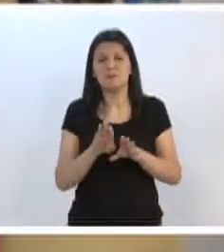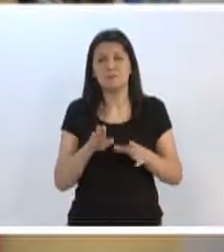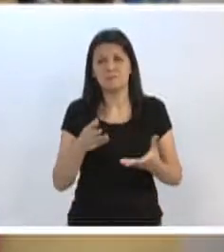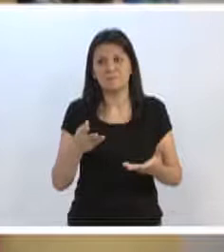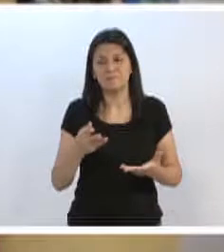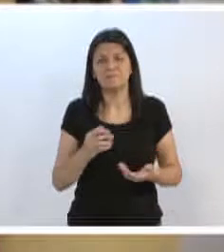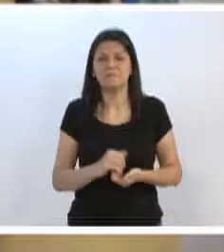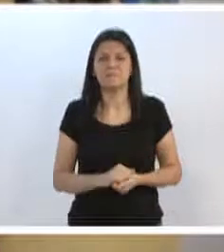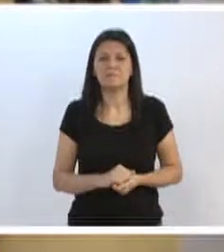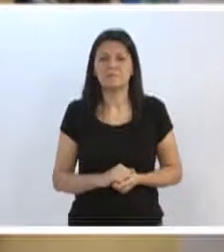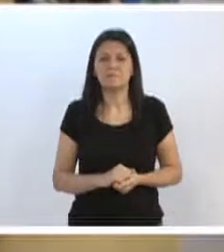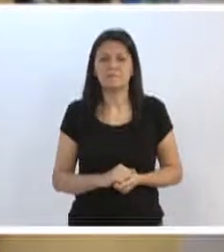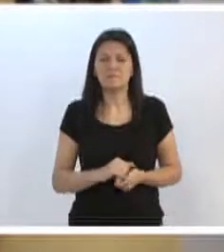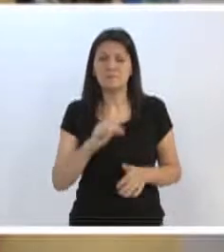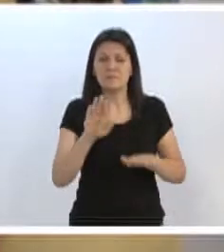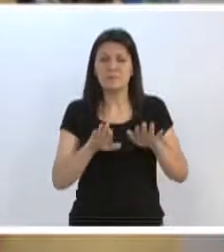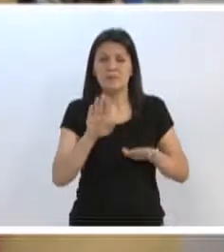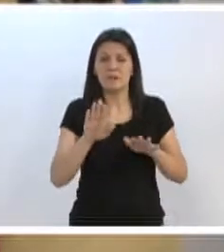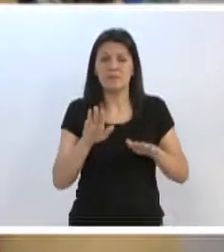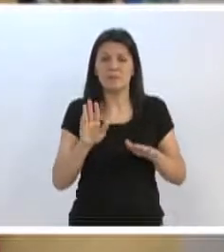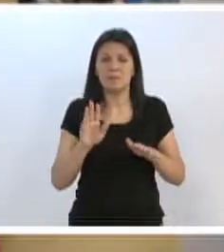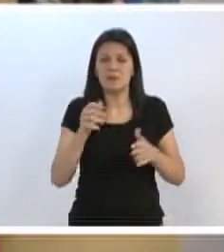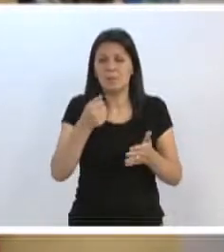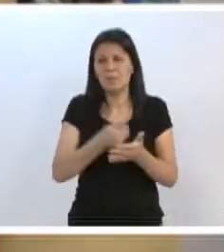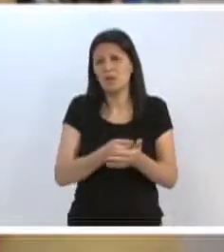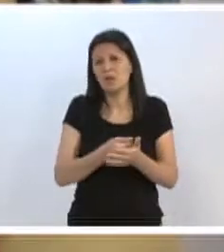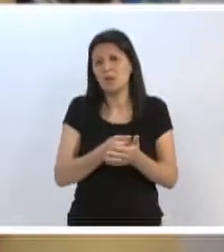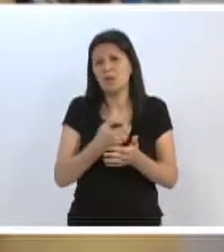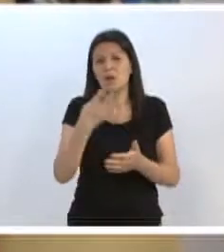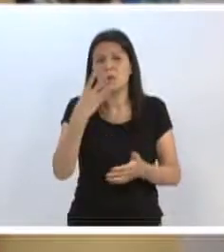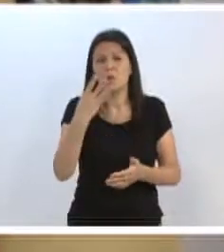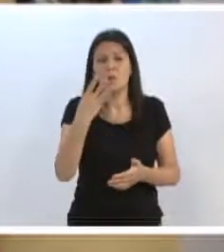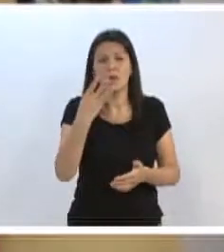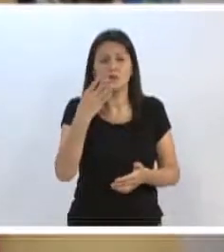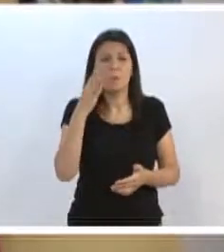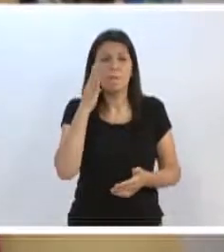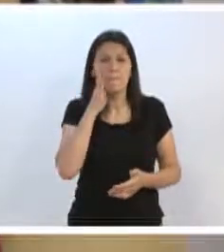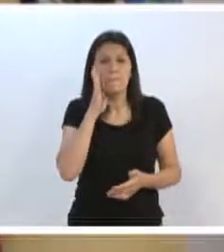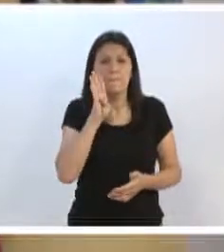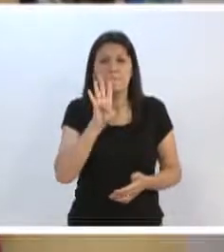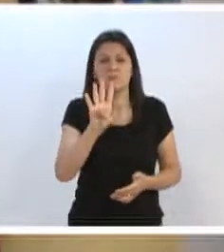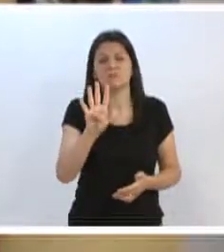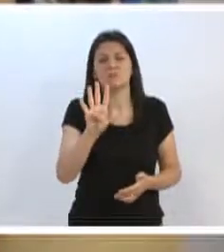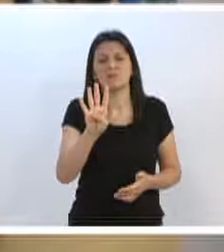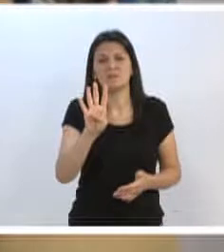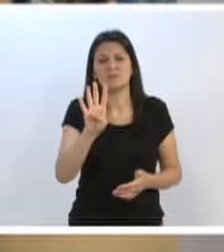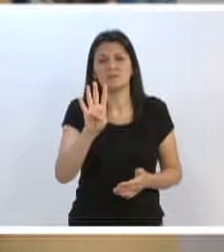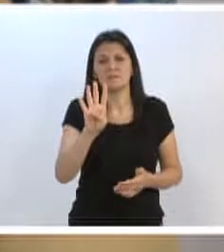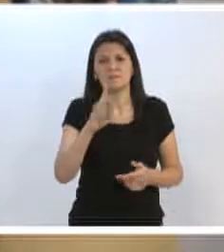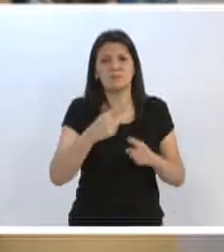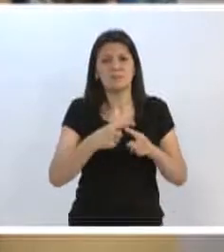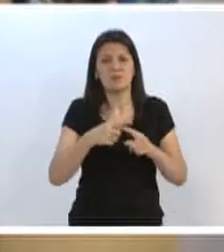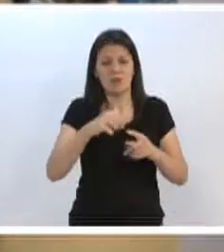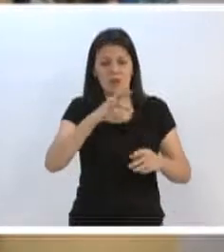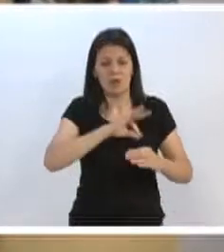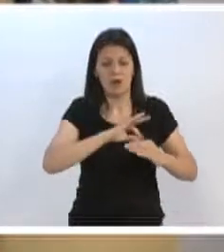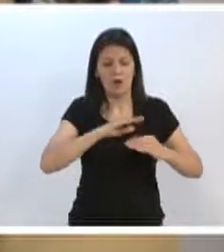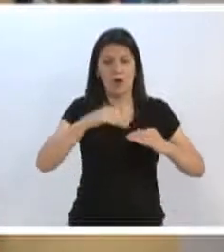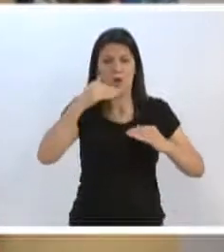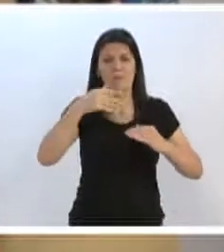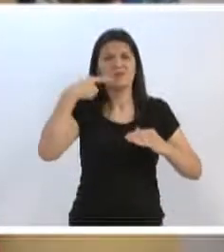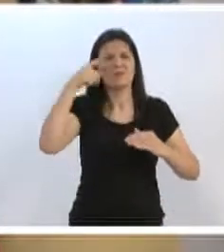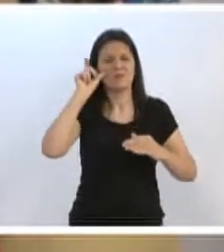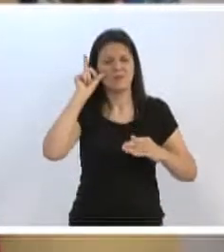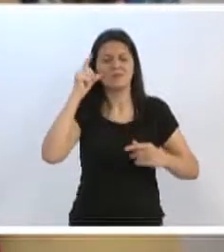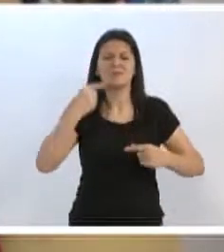presidente, aí de despesas de contas públicas na faixa de 4 bilhões por conta desse aumento que foi colocado ontem. Então eu acho que essa é uma discussão que a gente tem